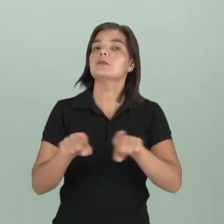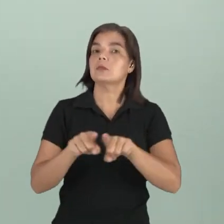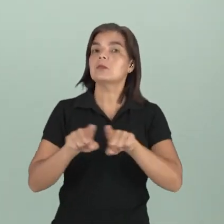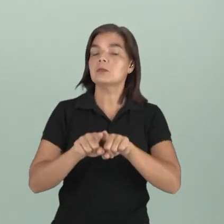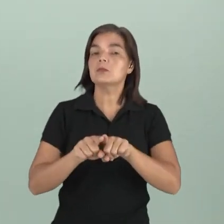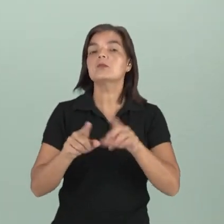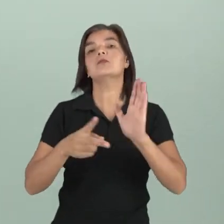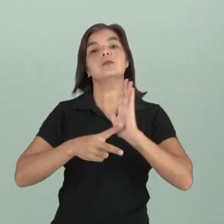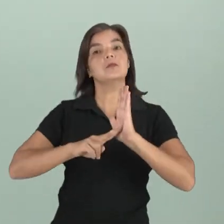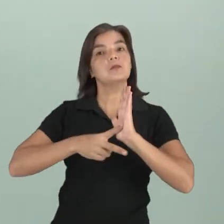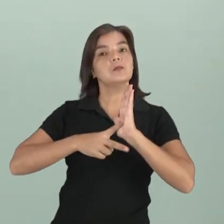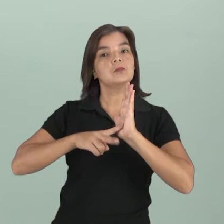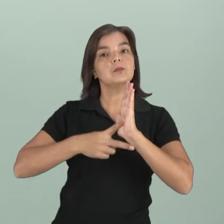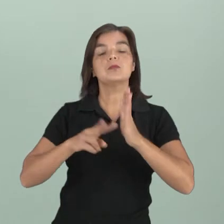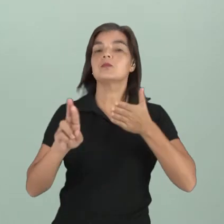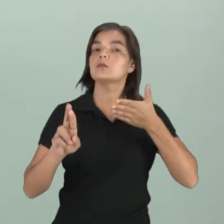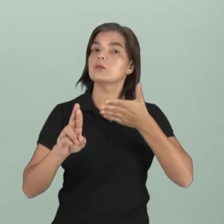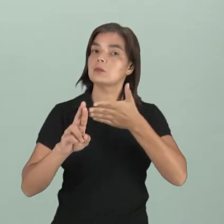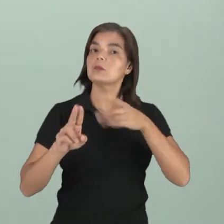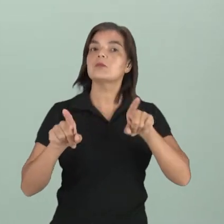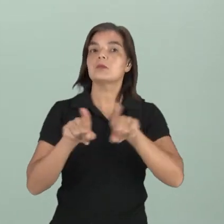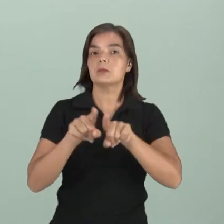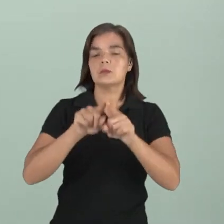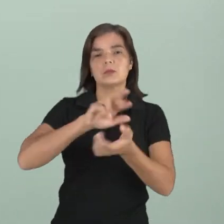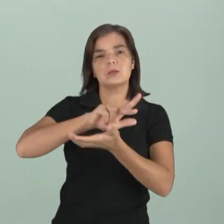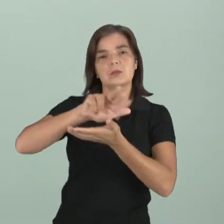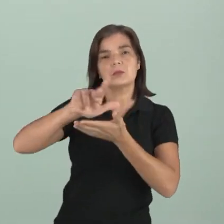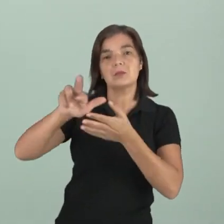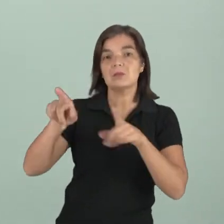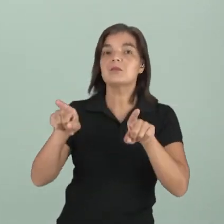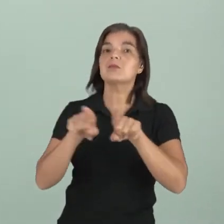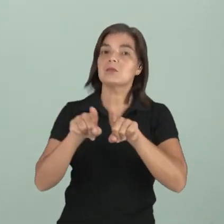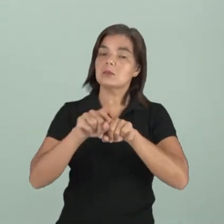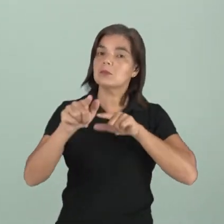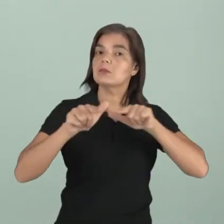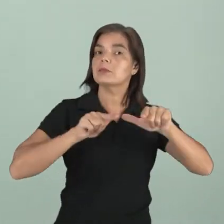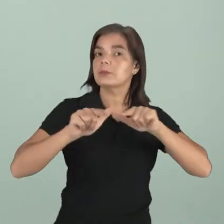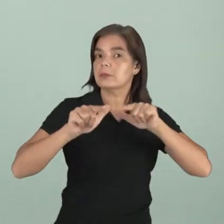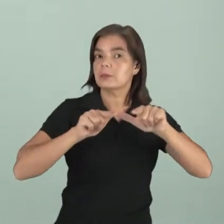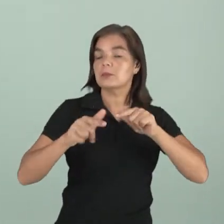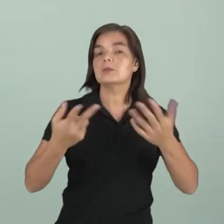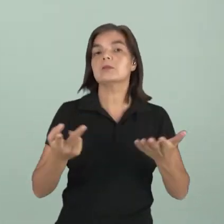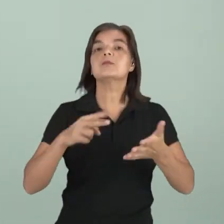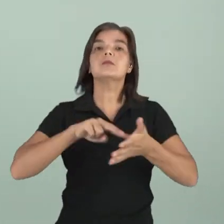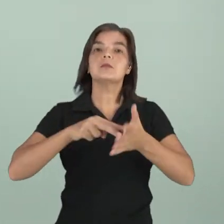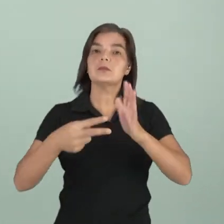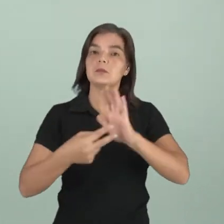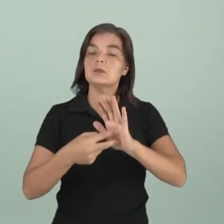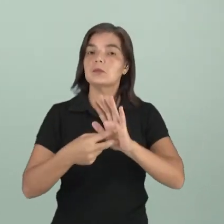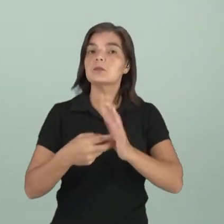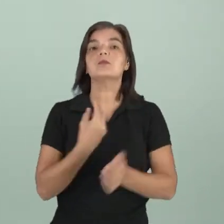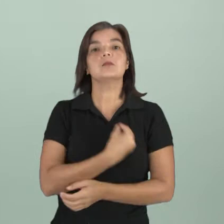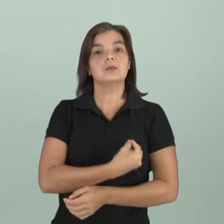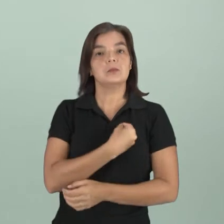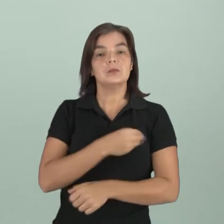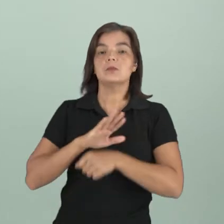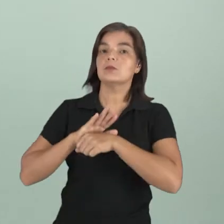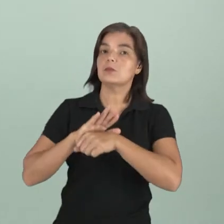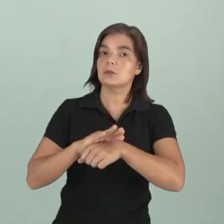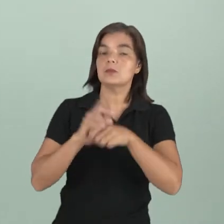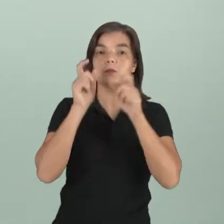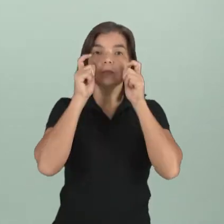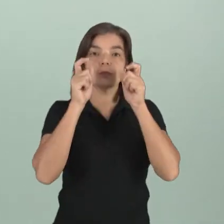sindicatos, que também possuem representação de vários segmentos de trabalhadores, ou seja, atuam na defesa